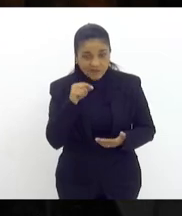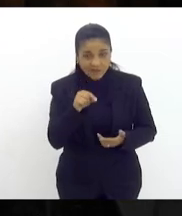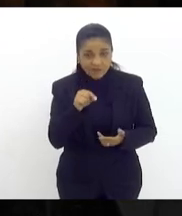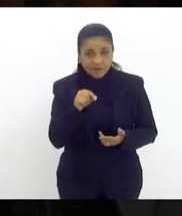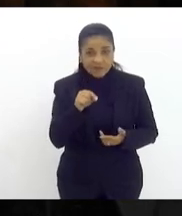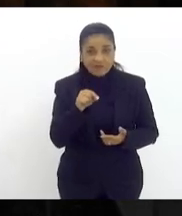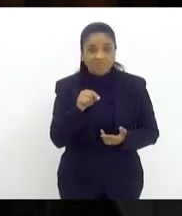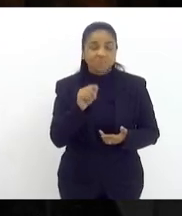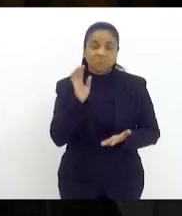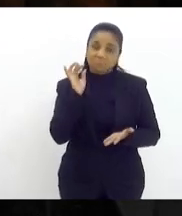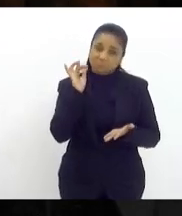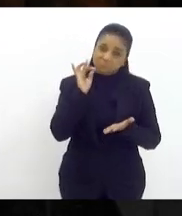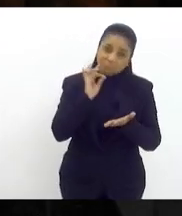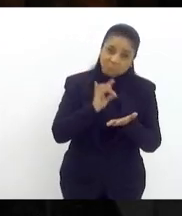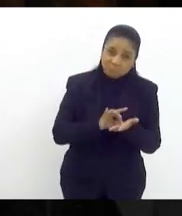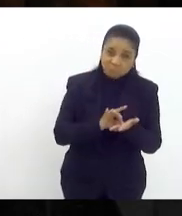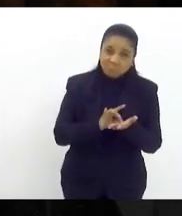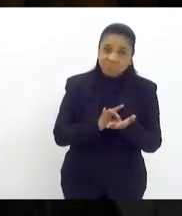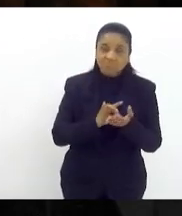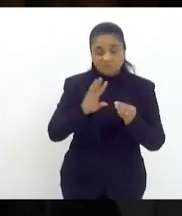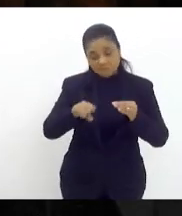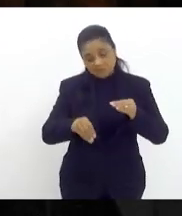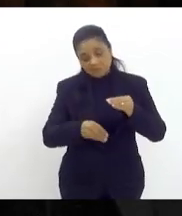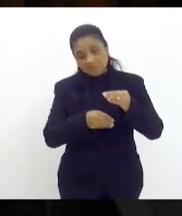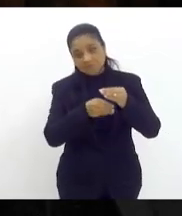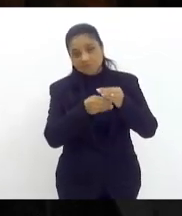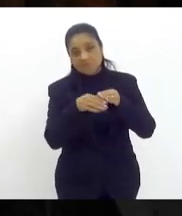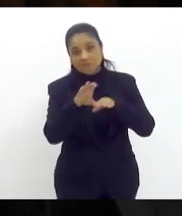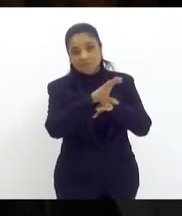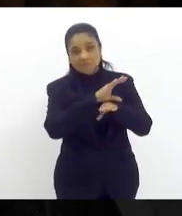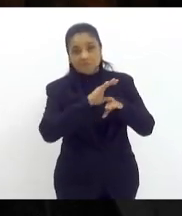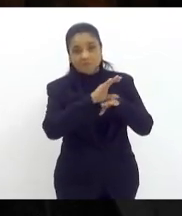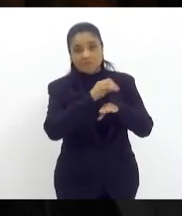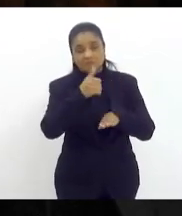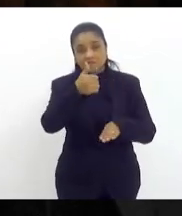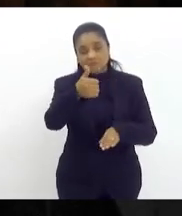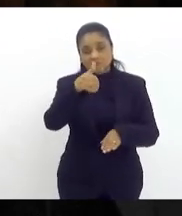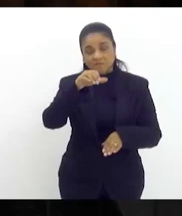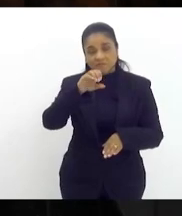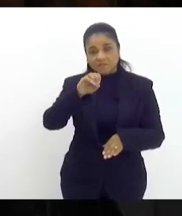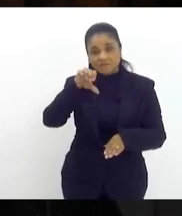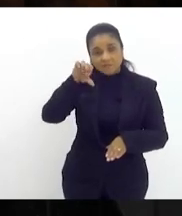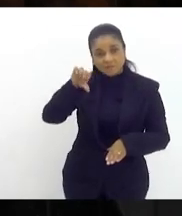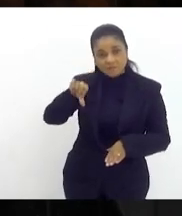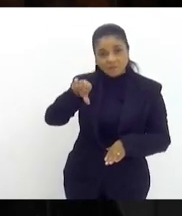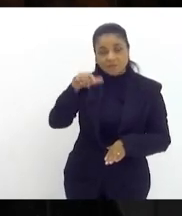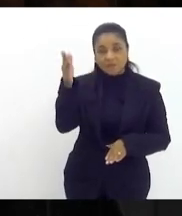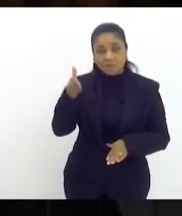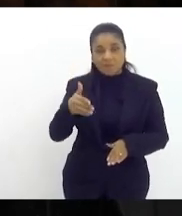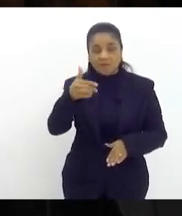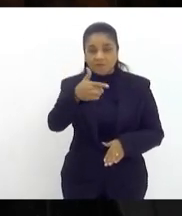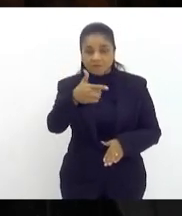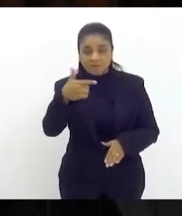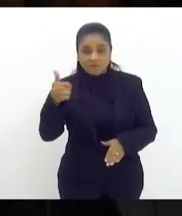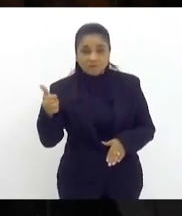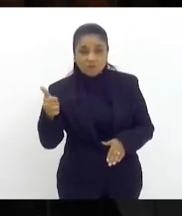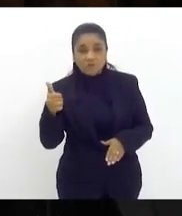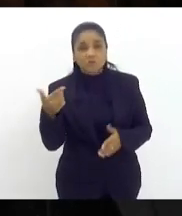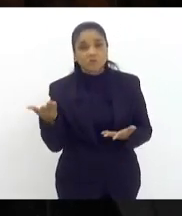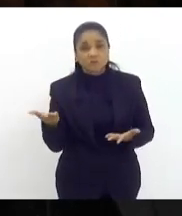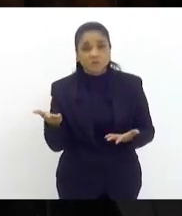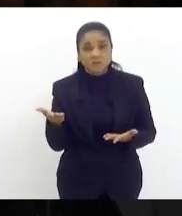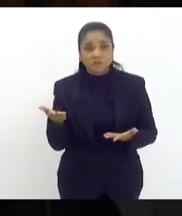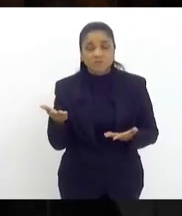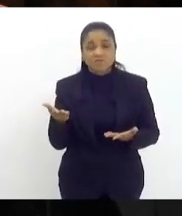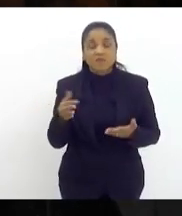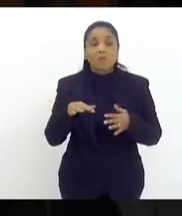reafirmação da emenda constitucional 109 de 21 aí alguém pode dizer assim